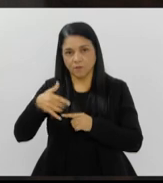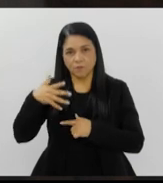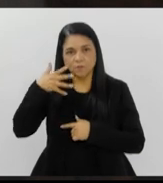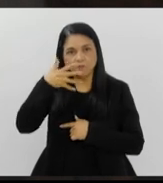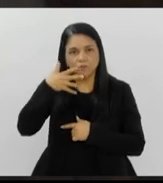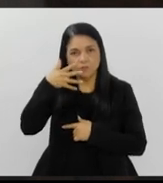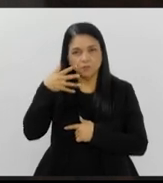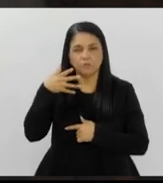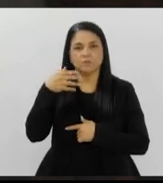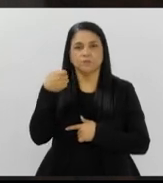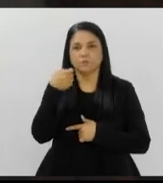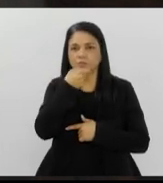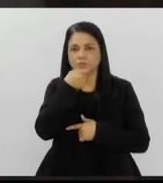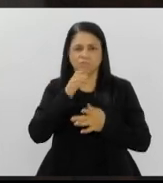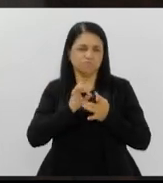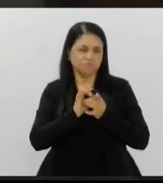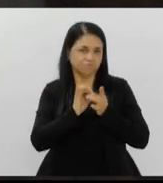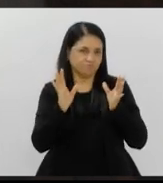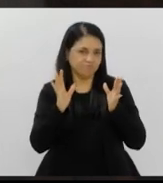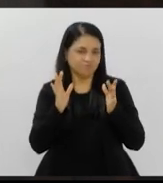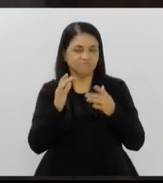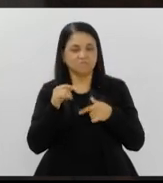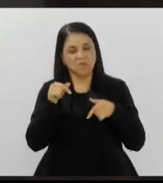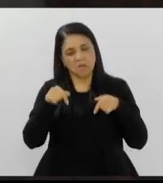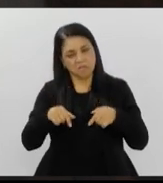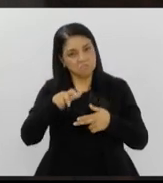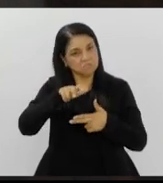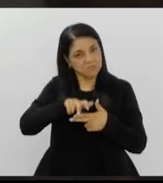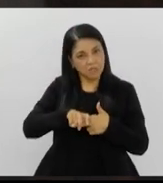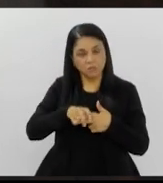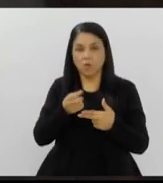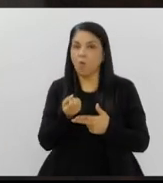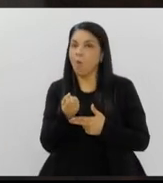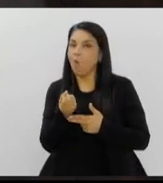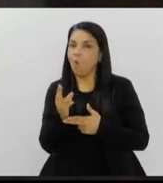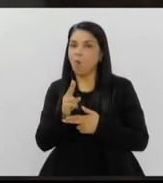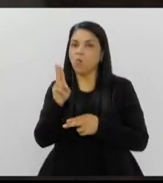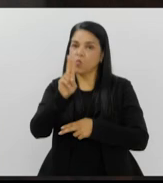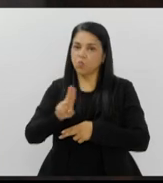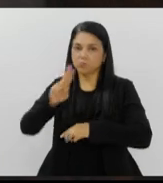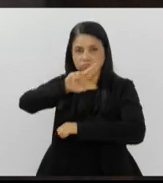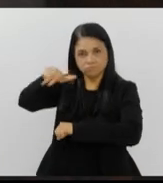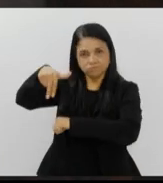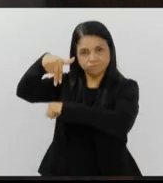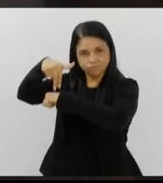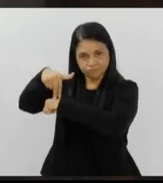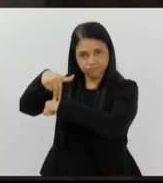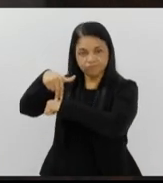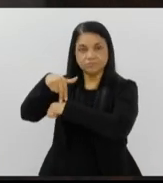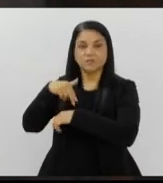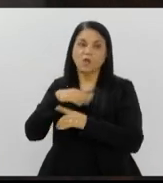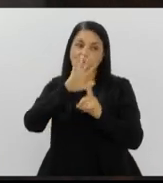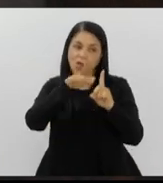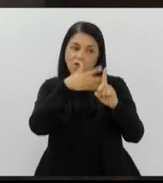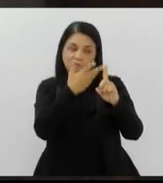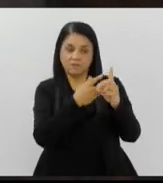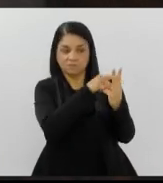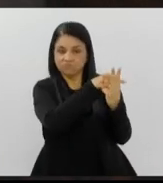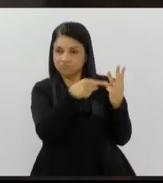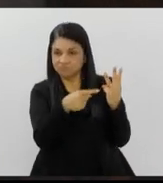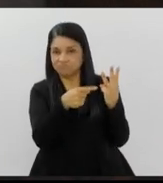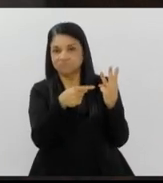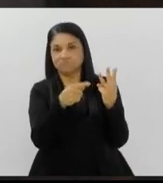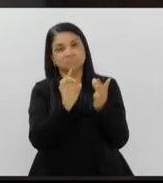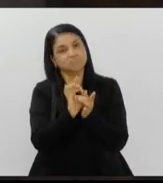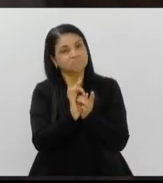para que elas fiquem à vontade. Ou fale daqui ou use as tribunas. Né? Como são homenageadas, a gente tem que